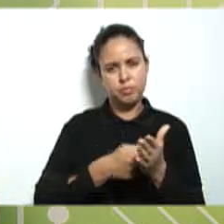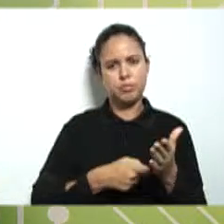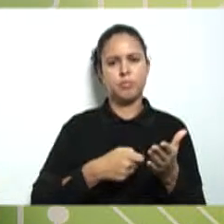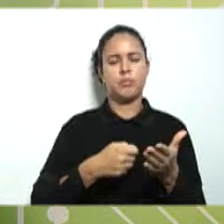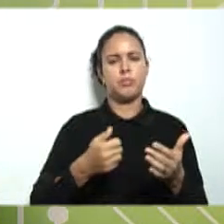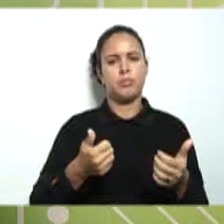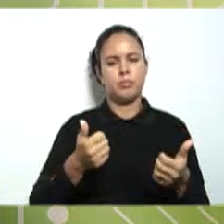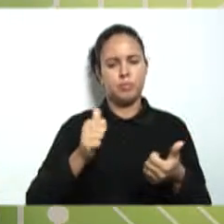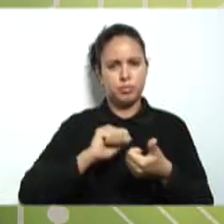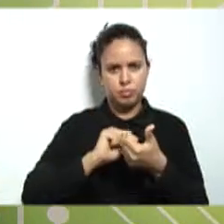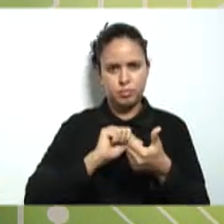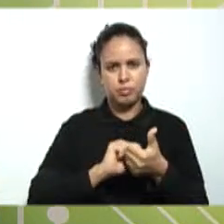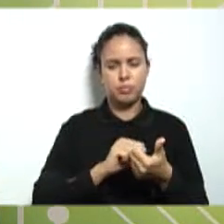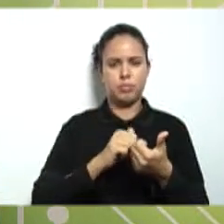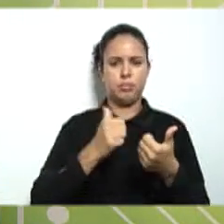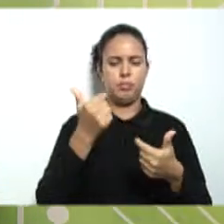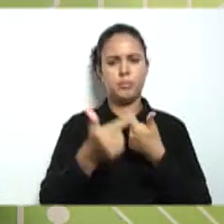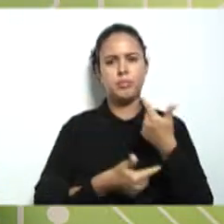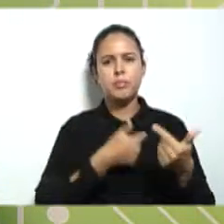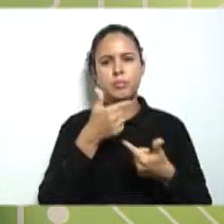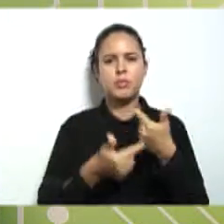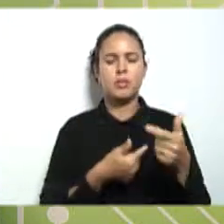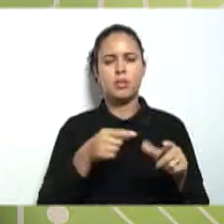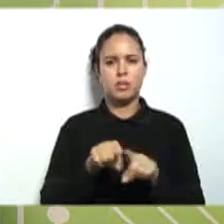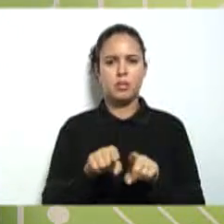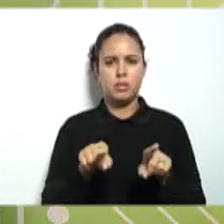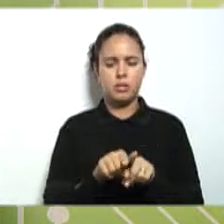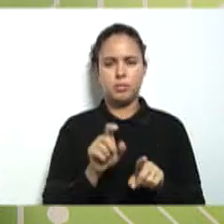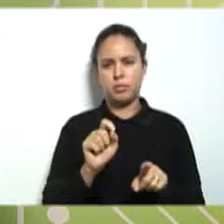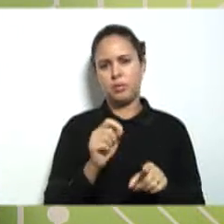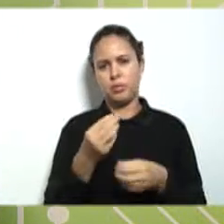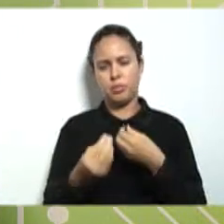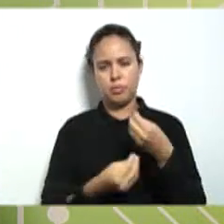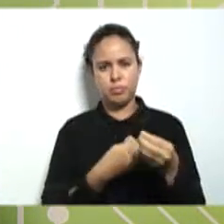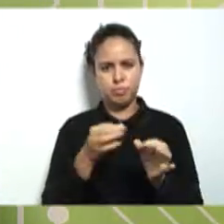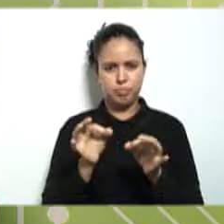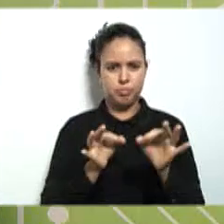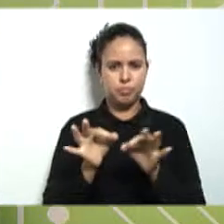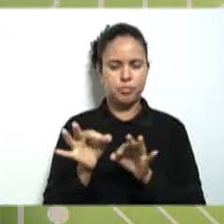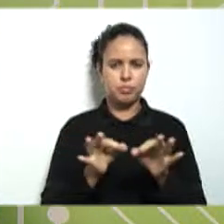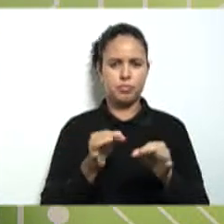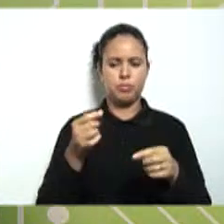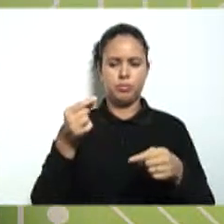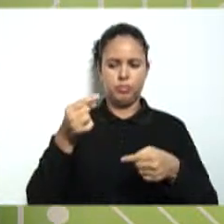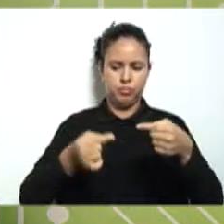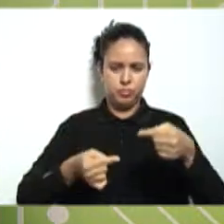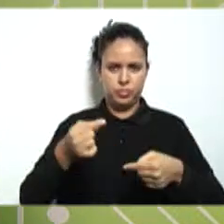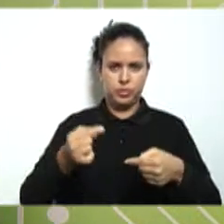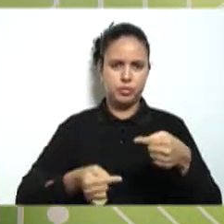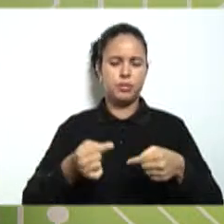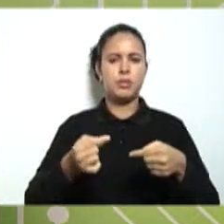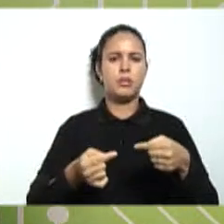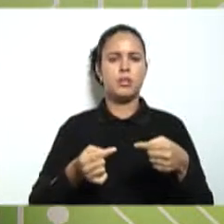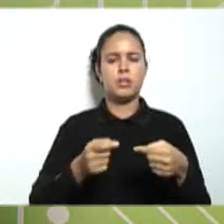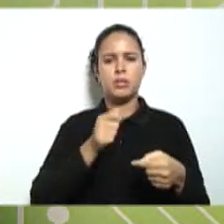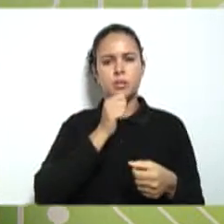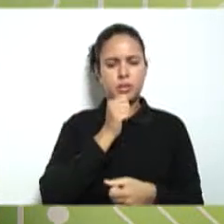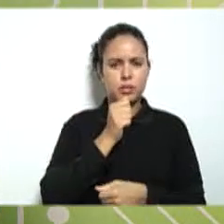esses prestadores de serviços e vão definir também uma maneira de organizar a concorrência para que não haja tanta concorrência para